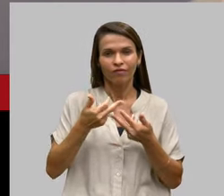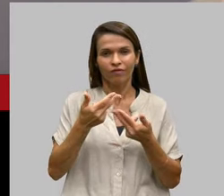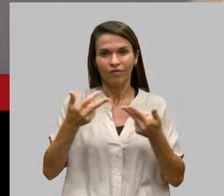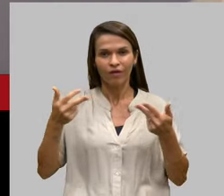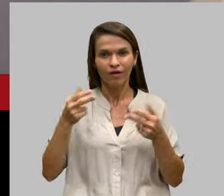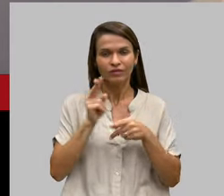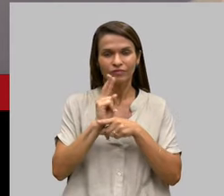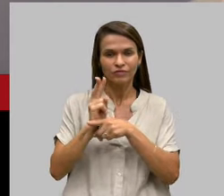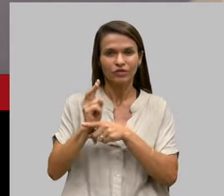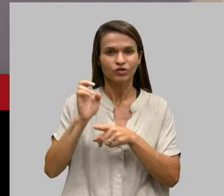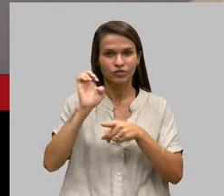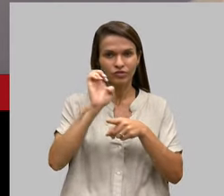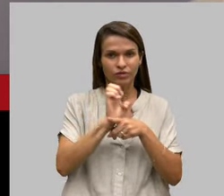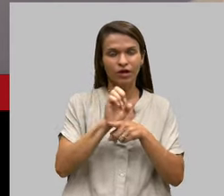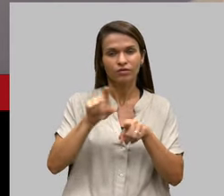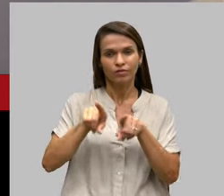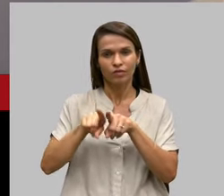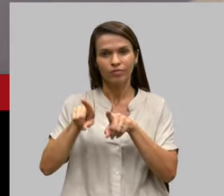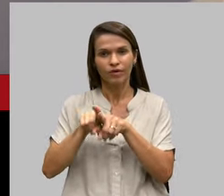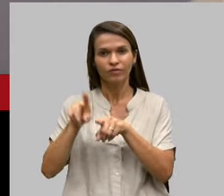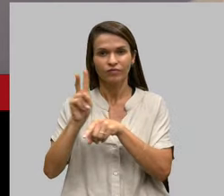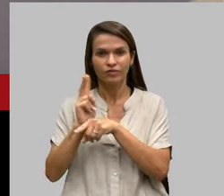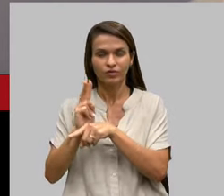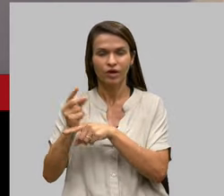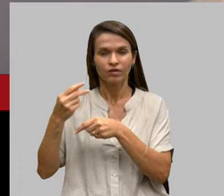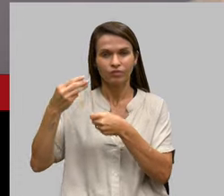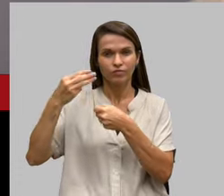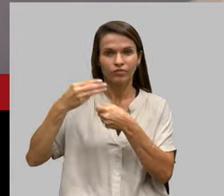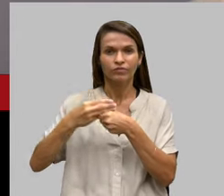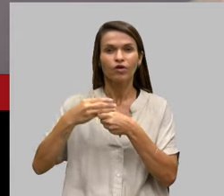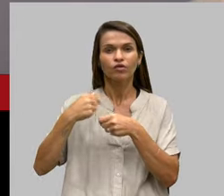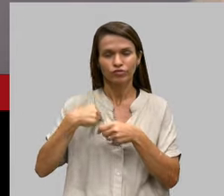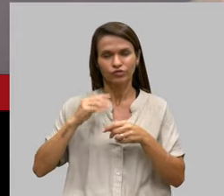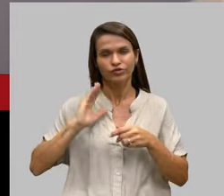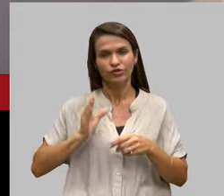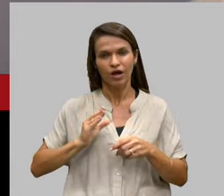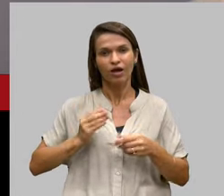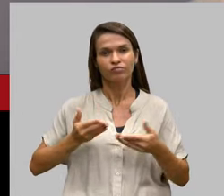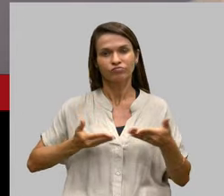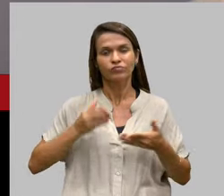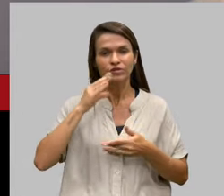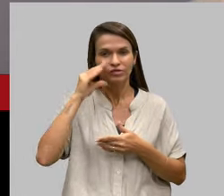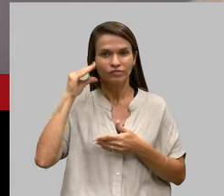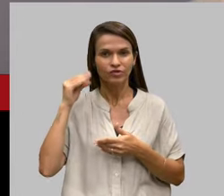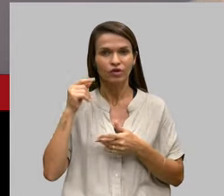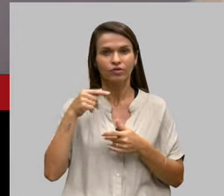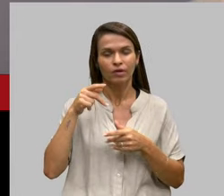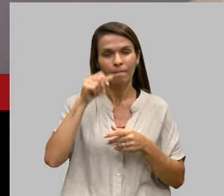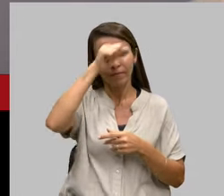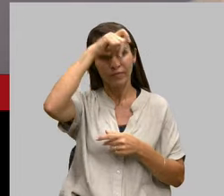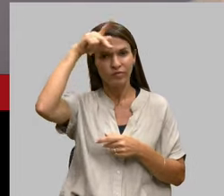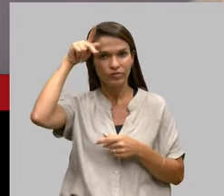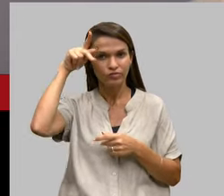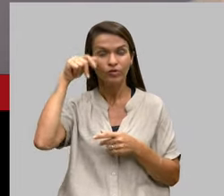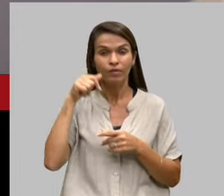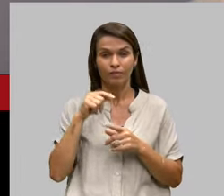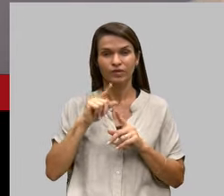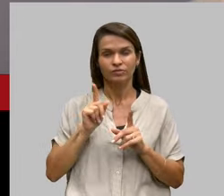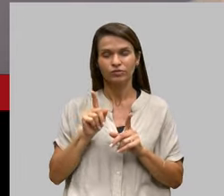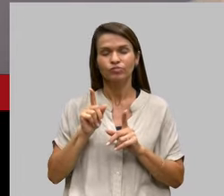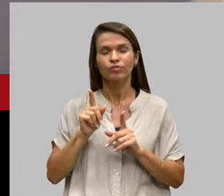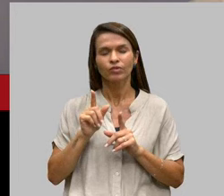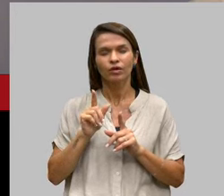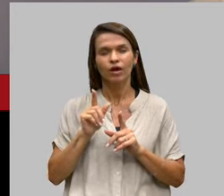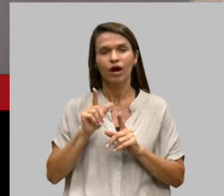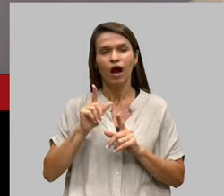fiscais do município já fui servidor aqui da prefeitura de Belo Horizonte Inclusive era fiscal só que era fiscal de posturas aqui